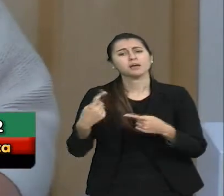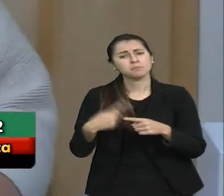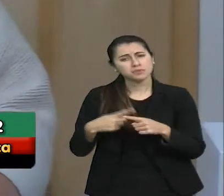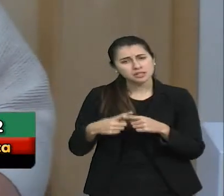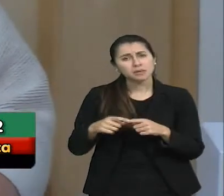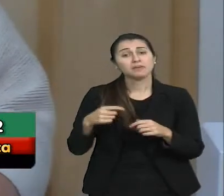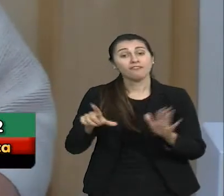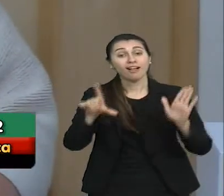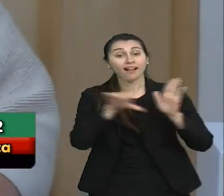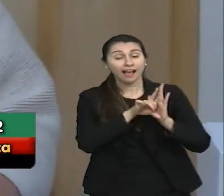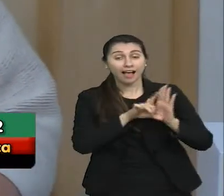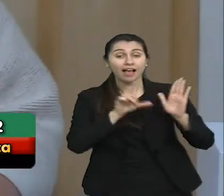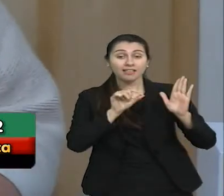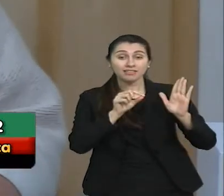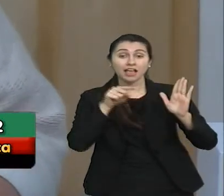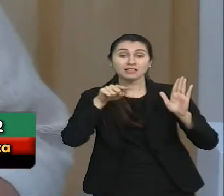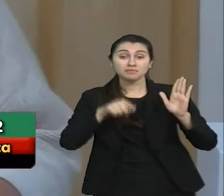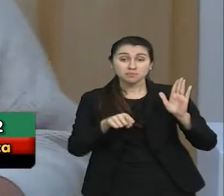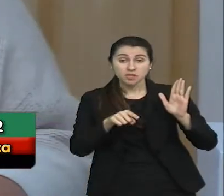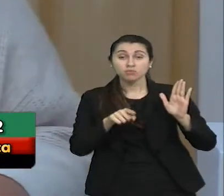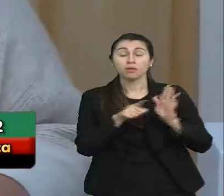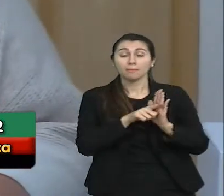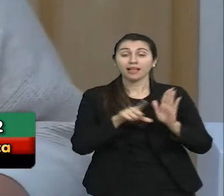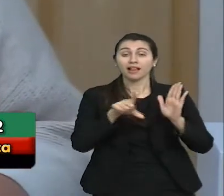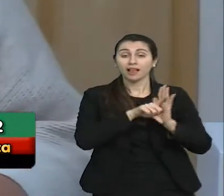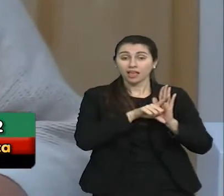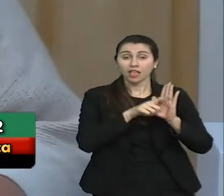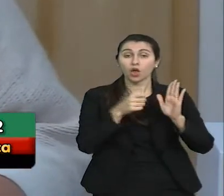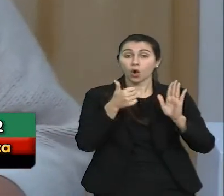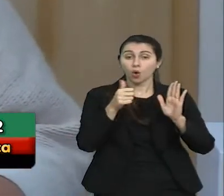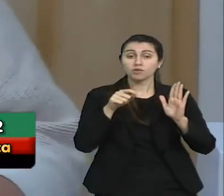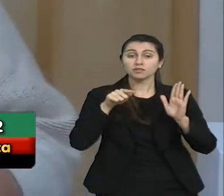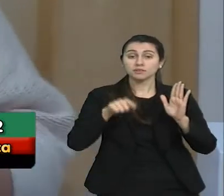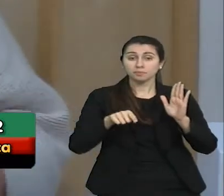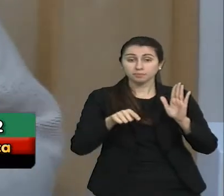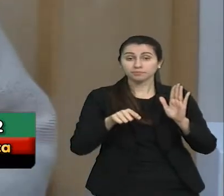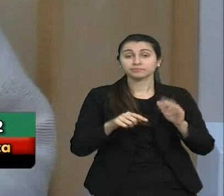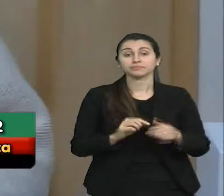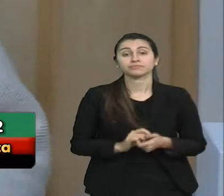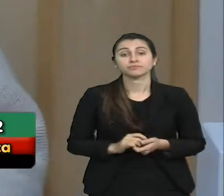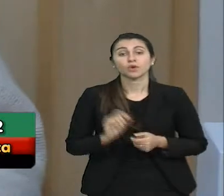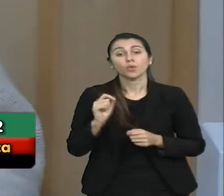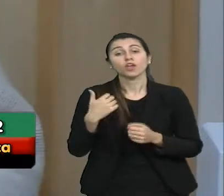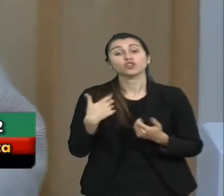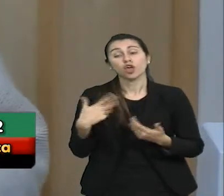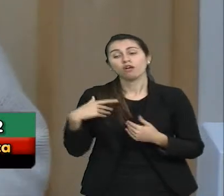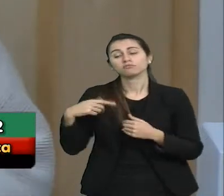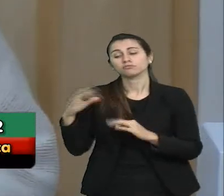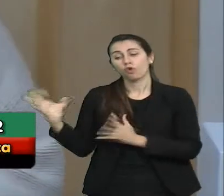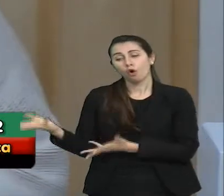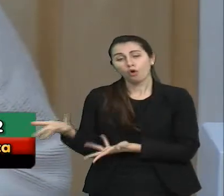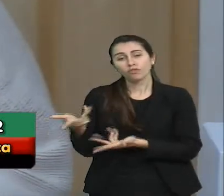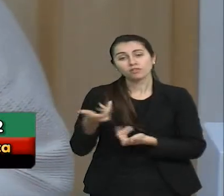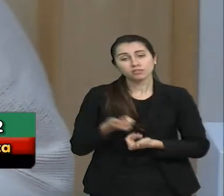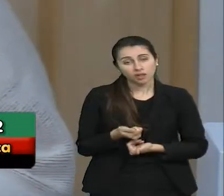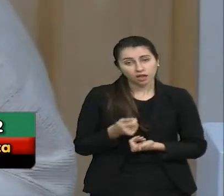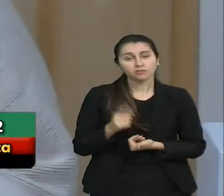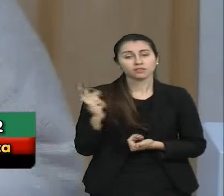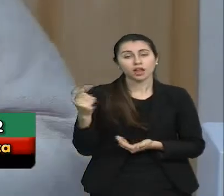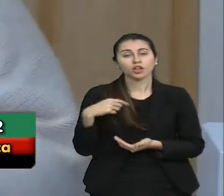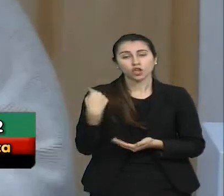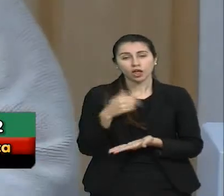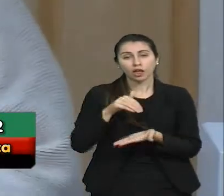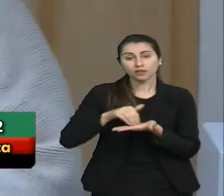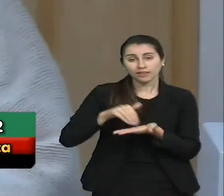a Lei 10.639 e a Lei 11.645. O que nós convidamos, que a nossa secretária Amanda França